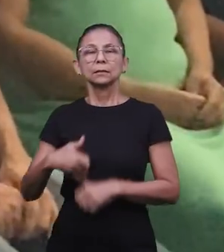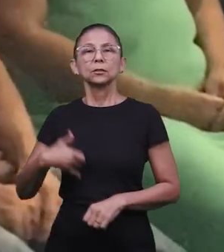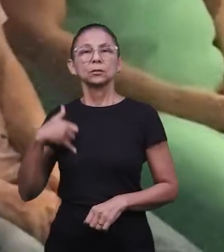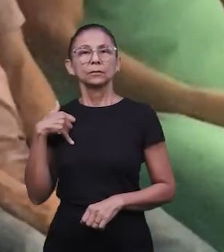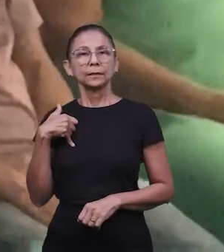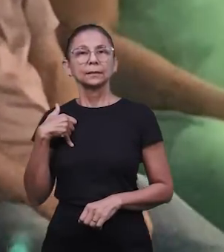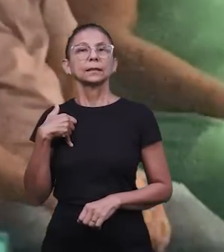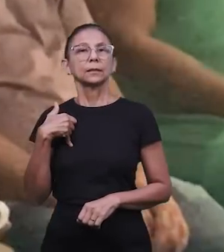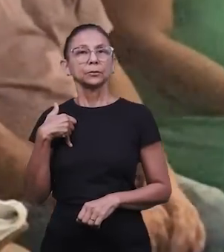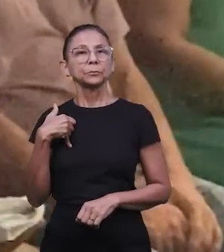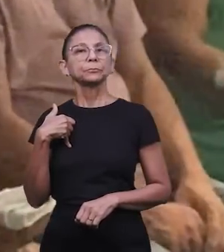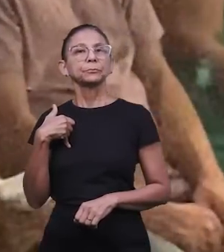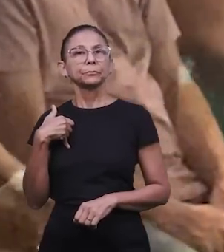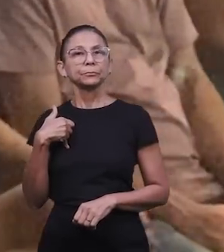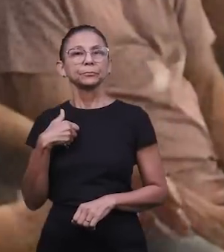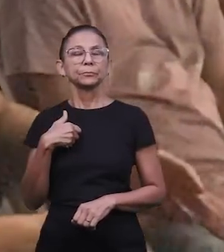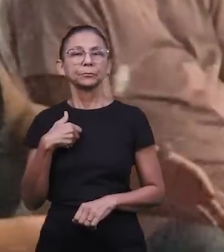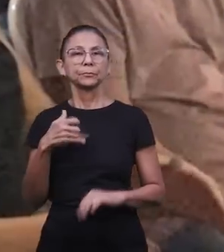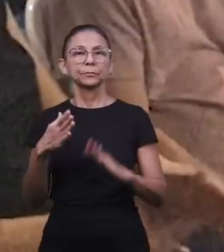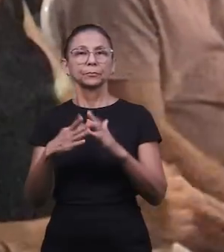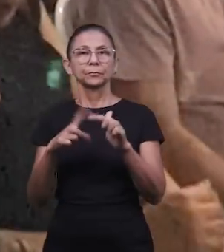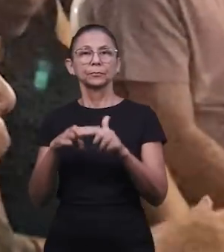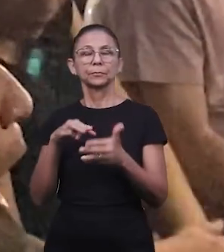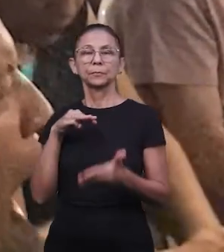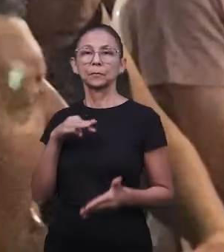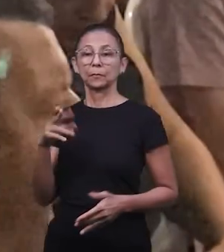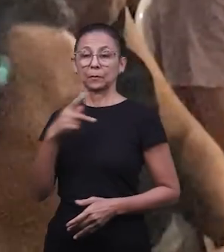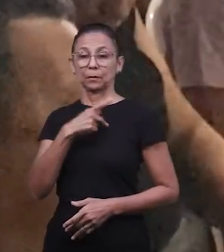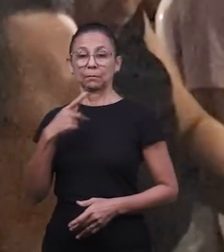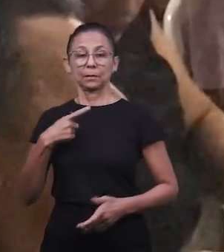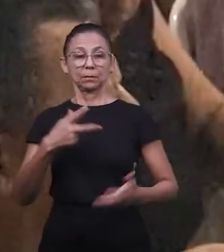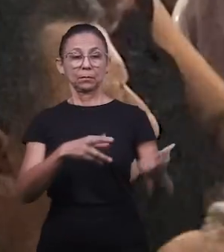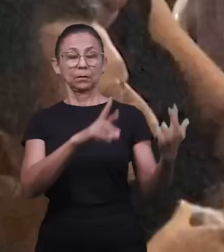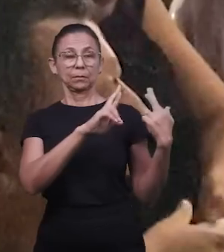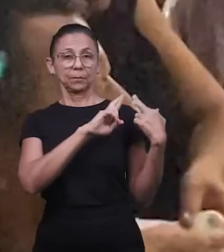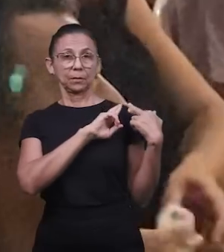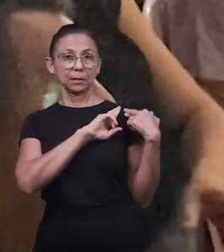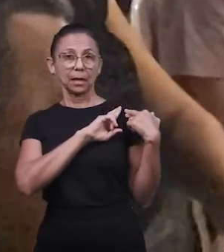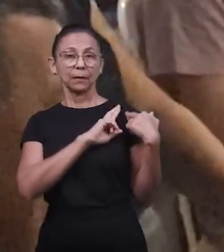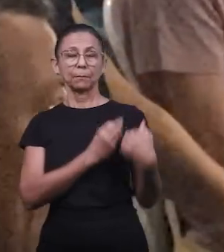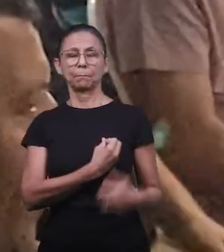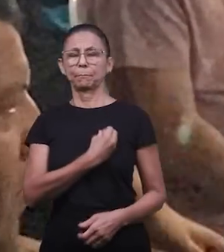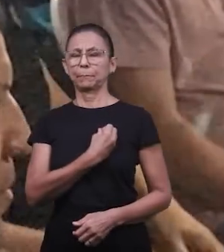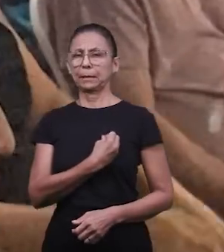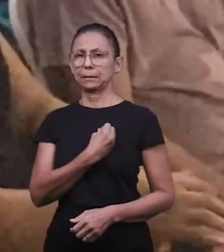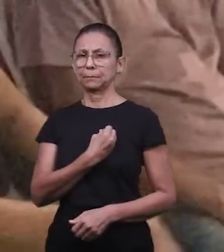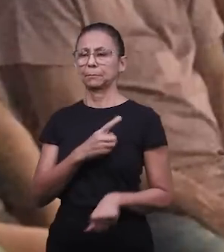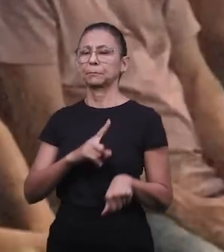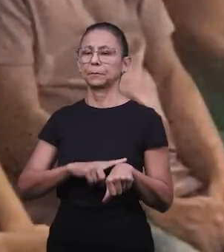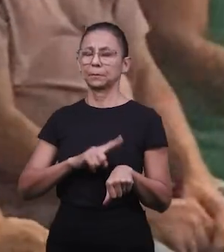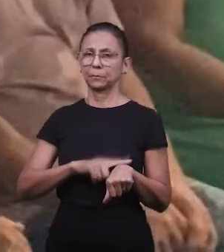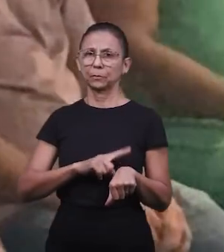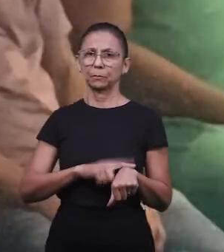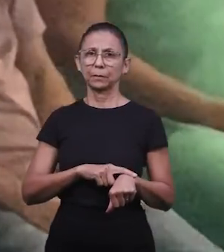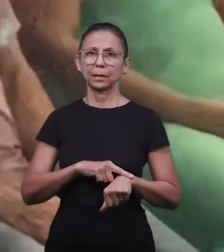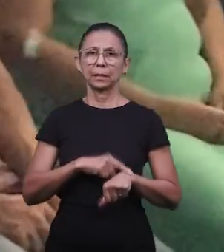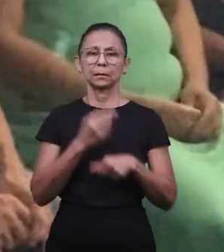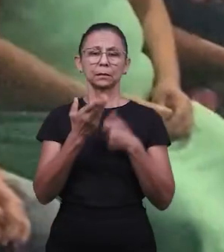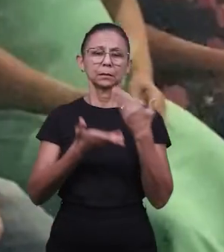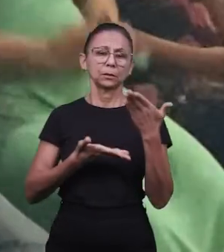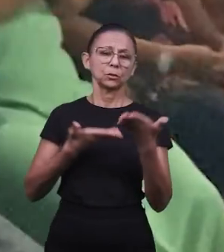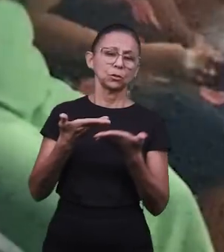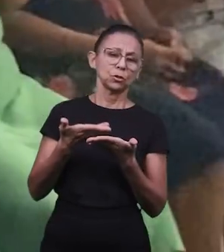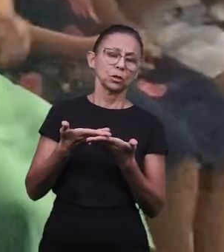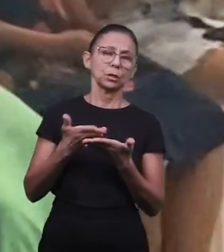à frente do rebanho local participaram desse momento, assistindo à congregação que ainda relembrou as grandes experiências